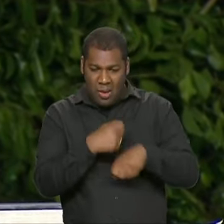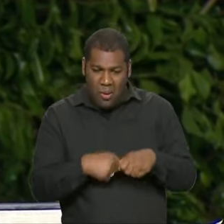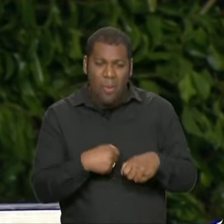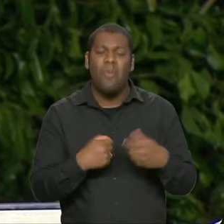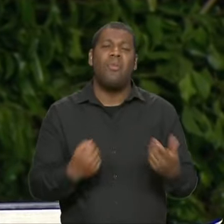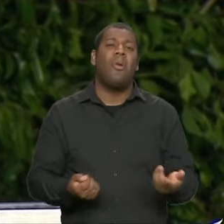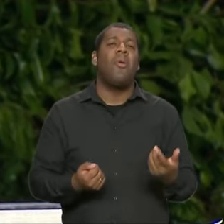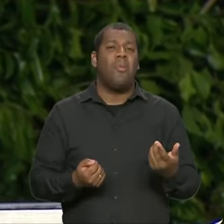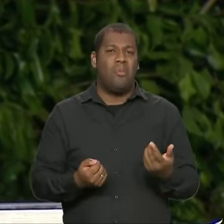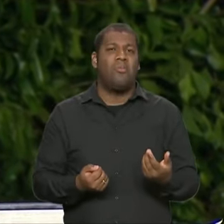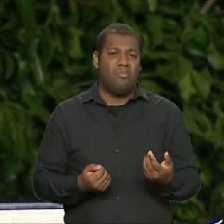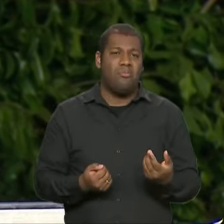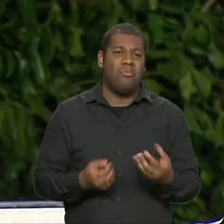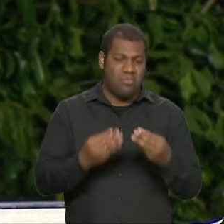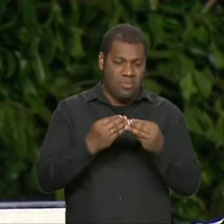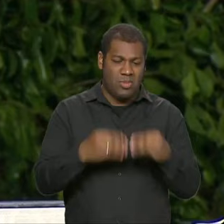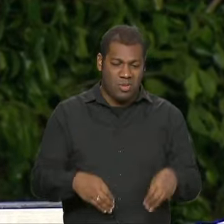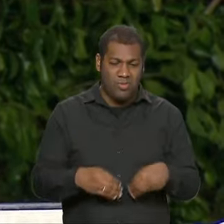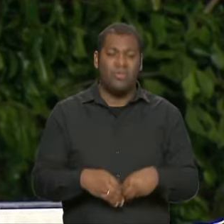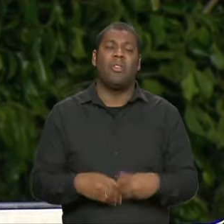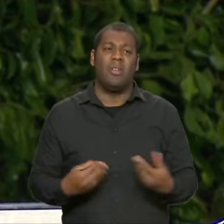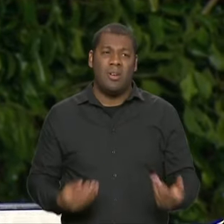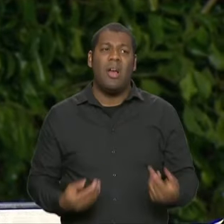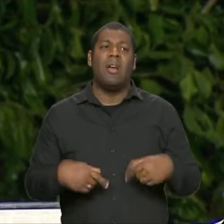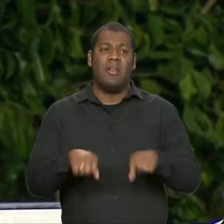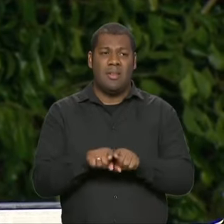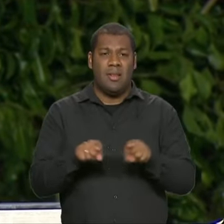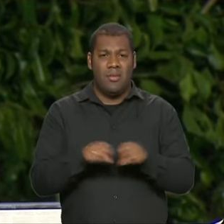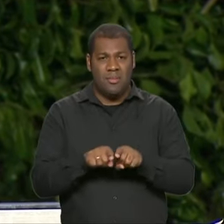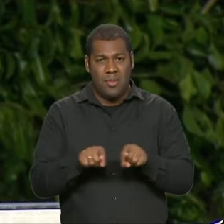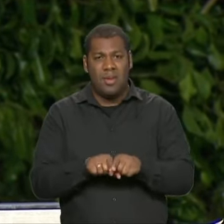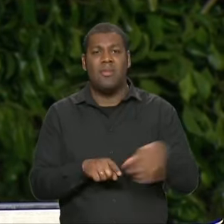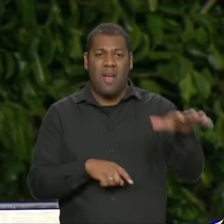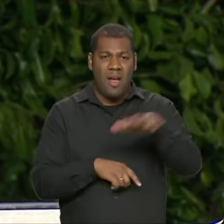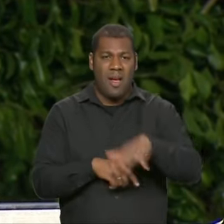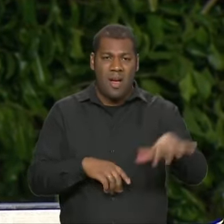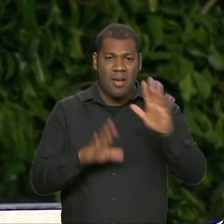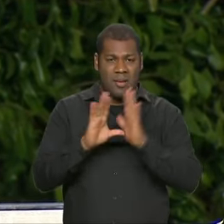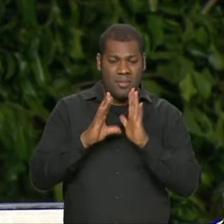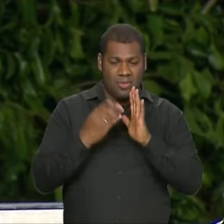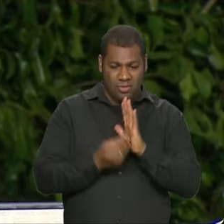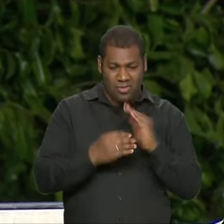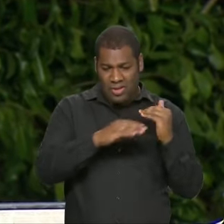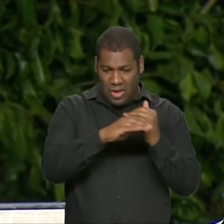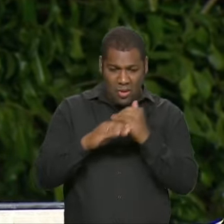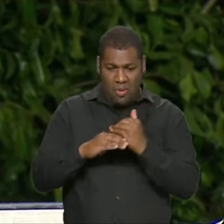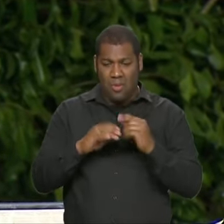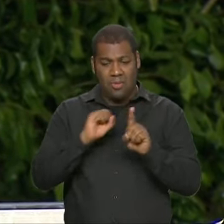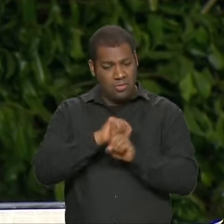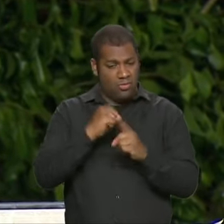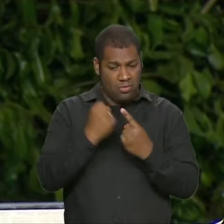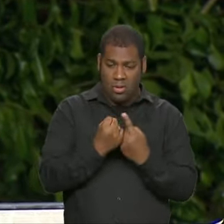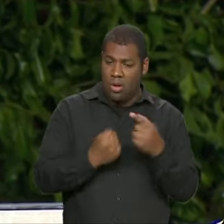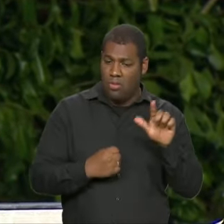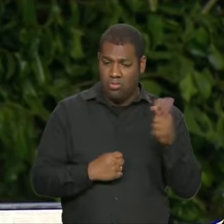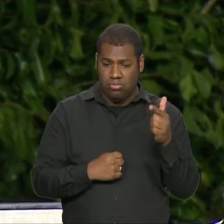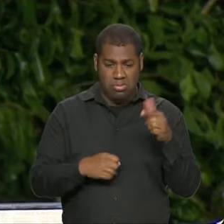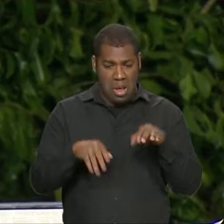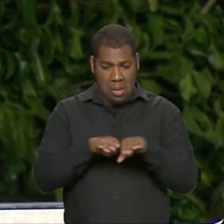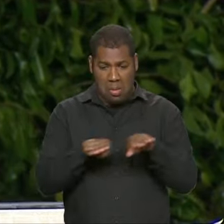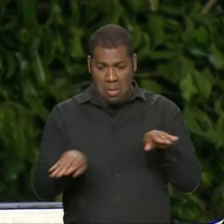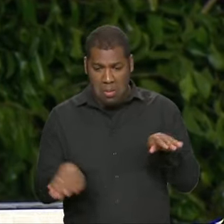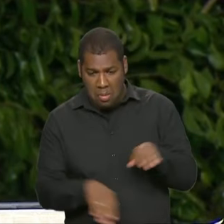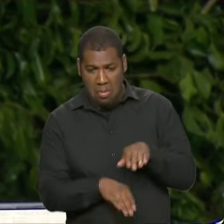a abordagem desse tema da desigualdade na região amazônica, considerando a eficiência